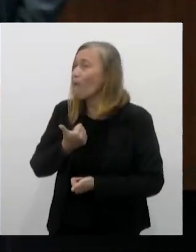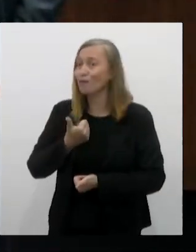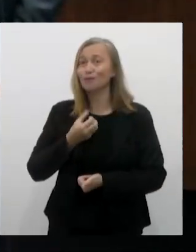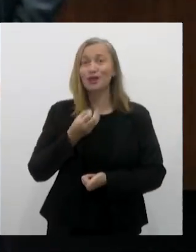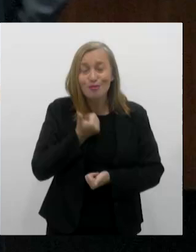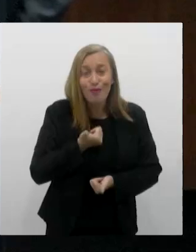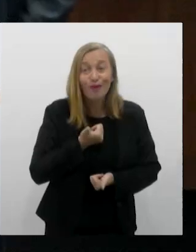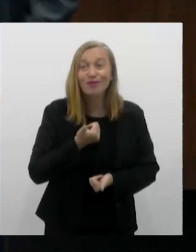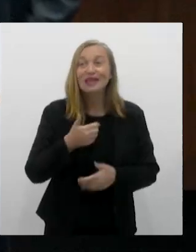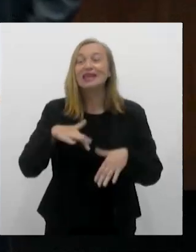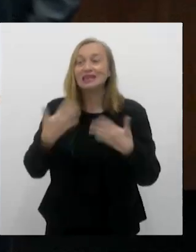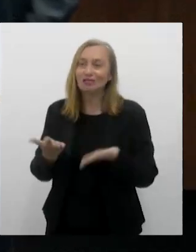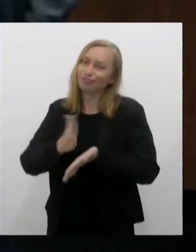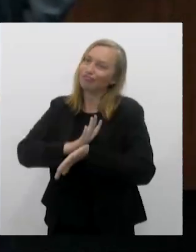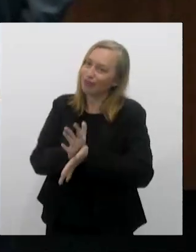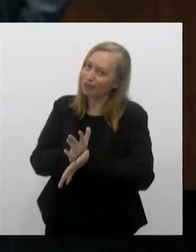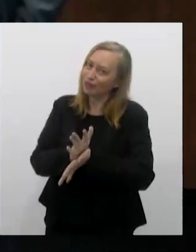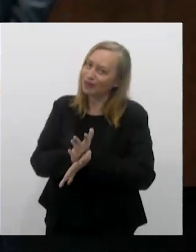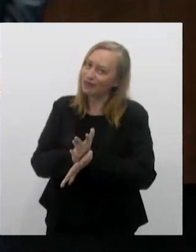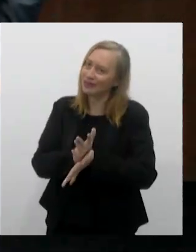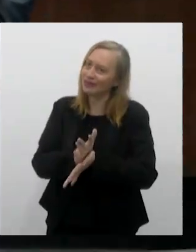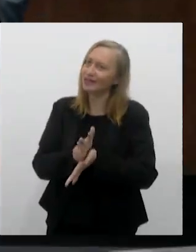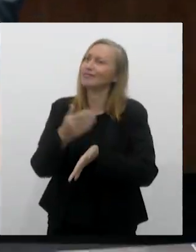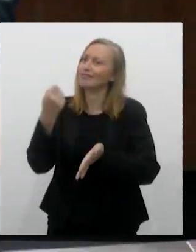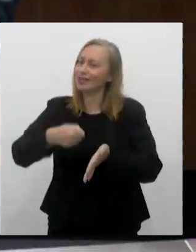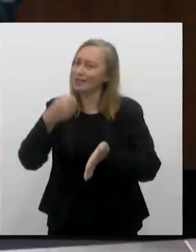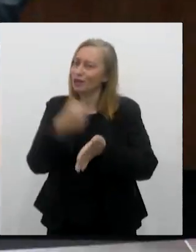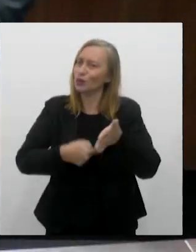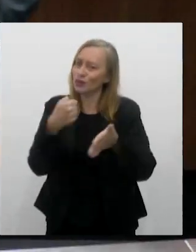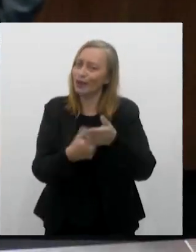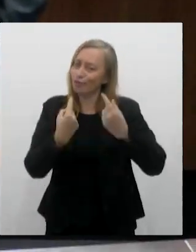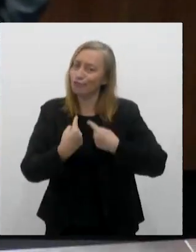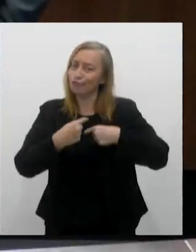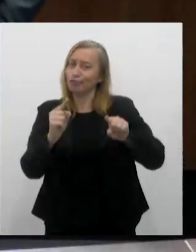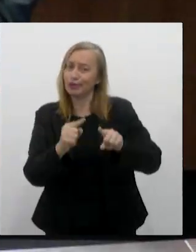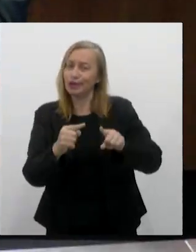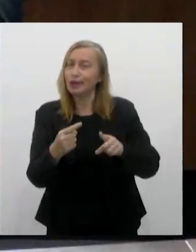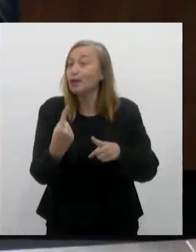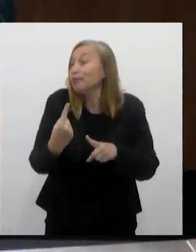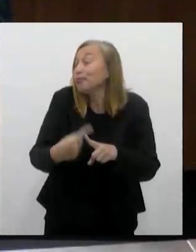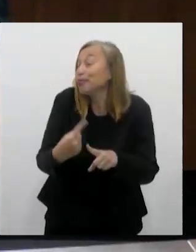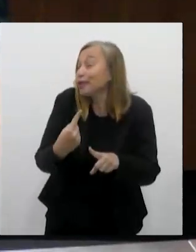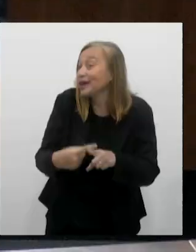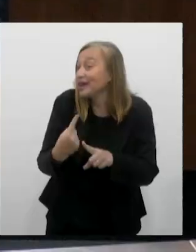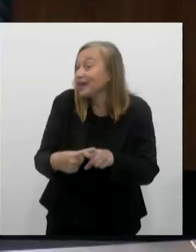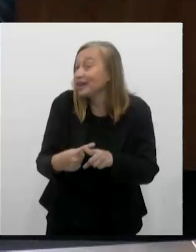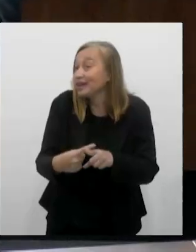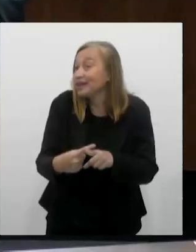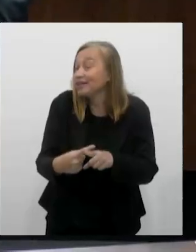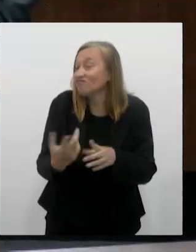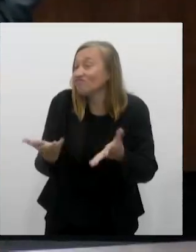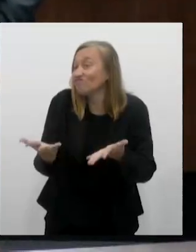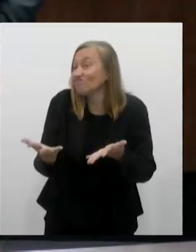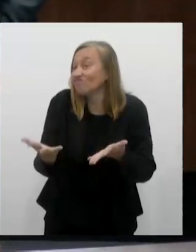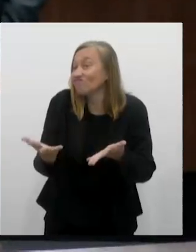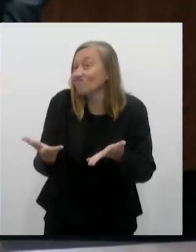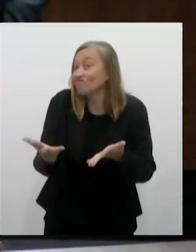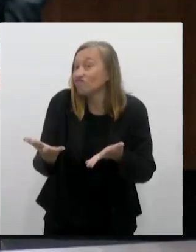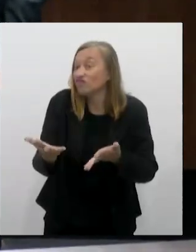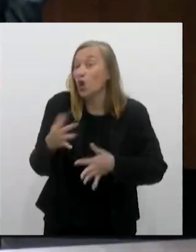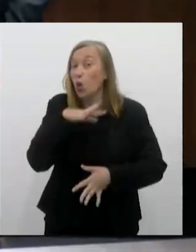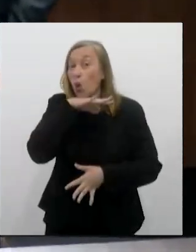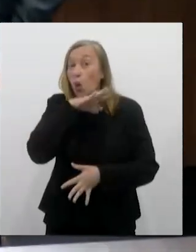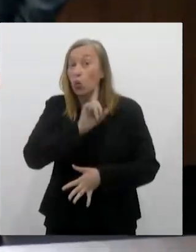bom! Então, preconceito, temos que lutar sempre contra, porque além de ser algo